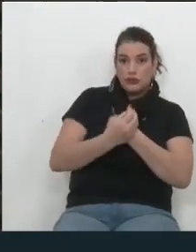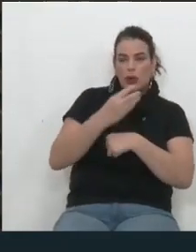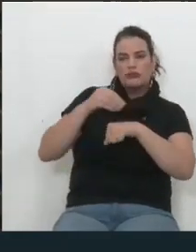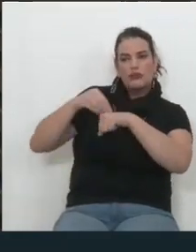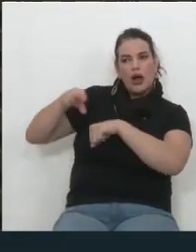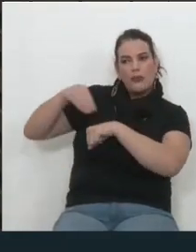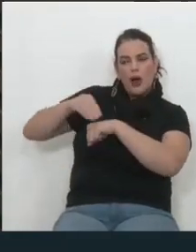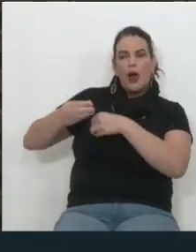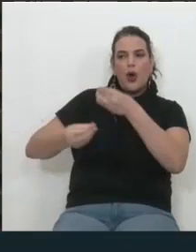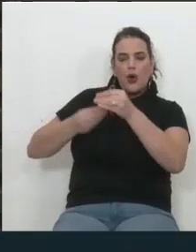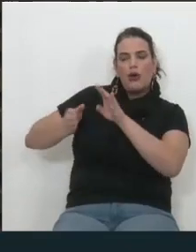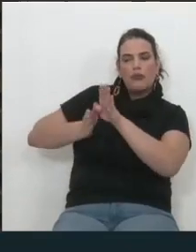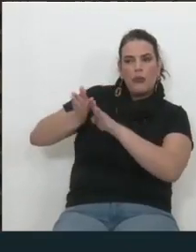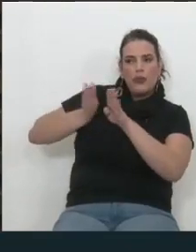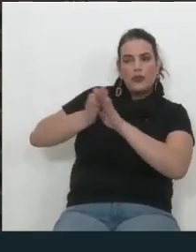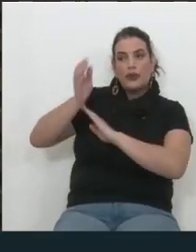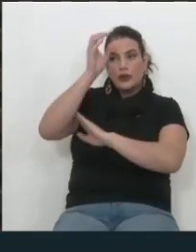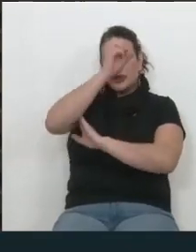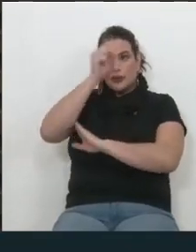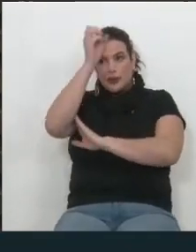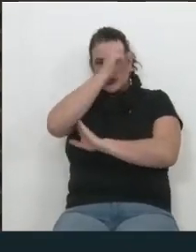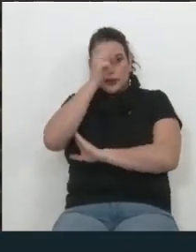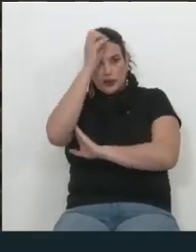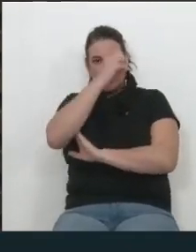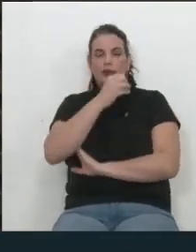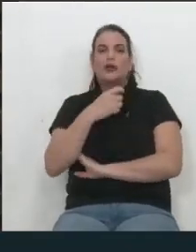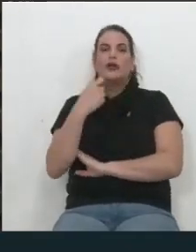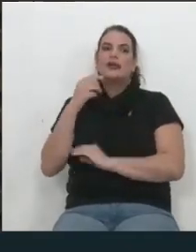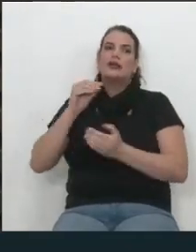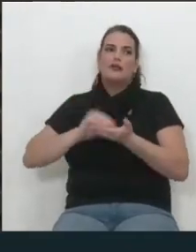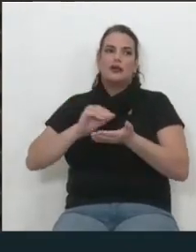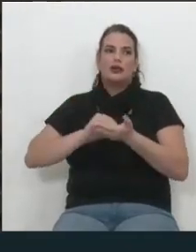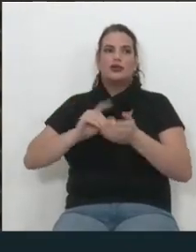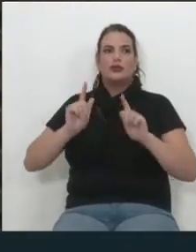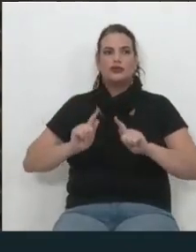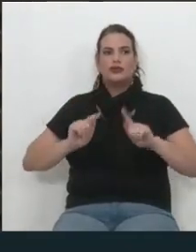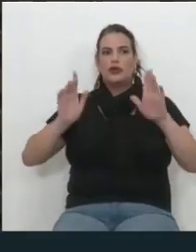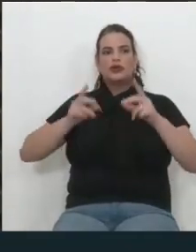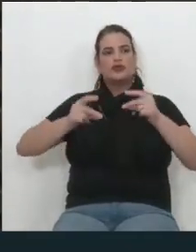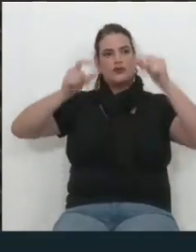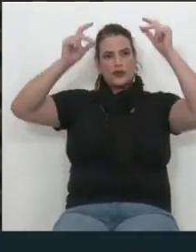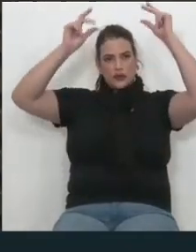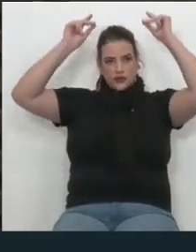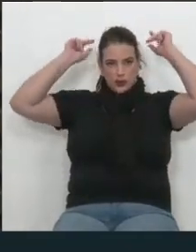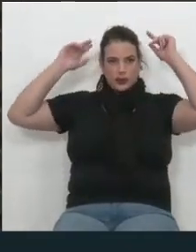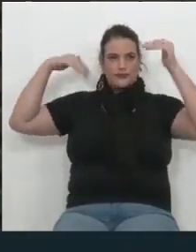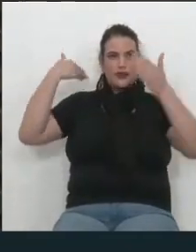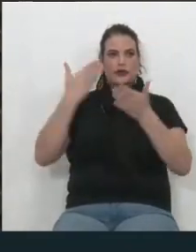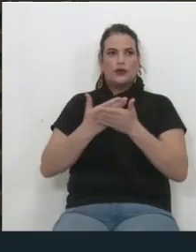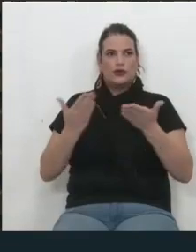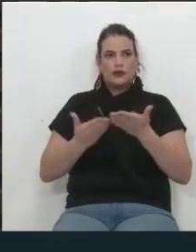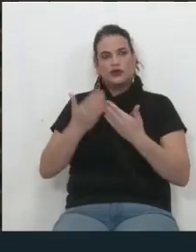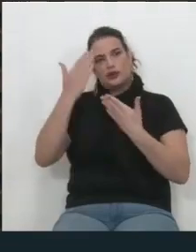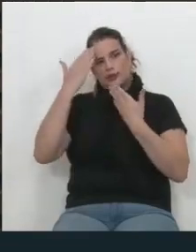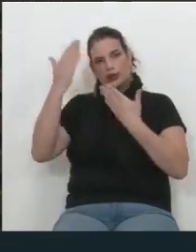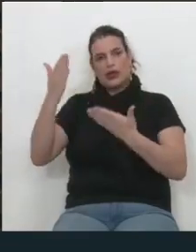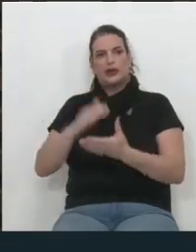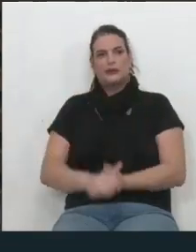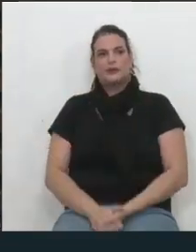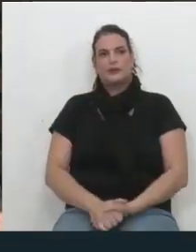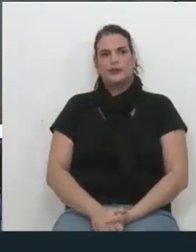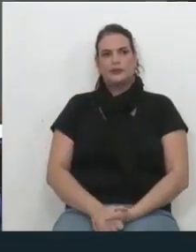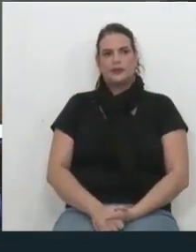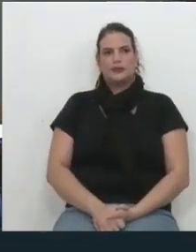orientar o motorista, que é o que está faltando na cidade de Guarulhos, e isso de longos tempos, não é de forma recente. Muito obrigado, presidente.